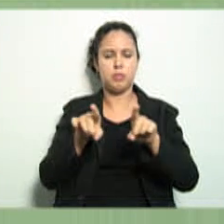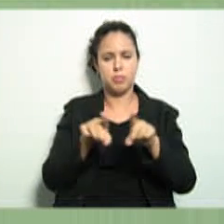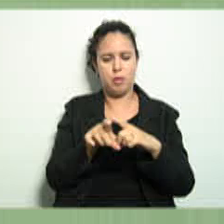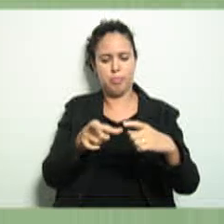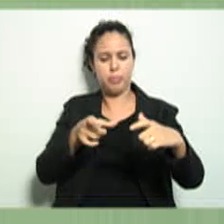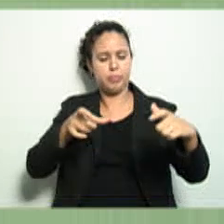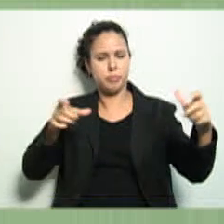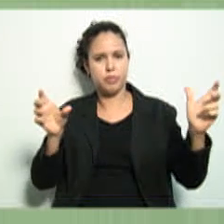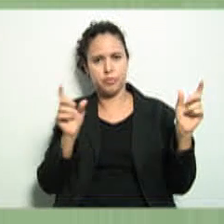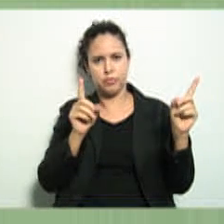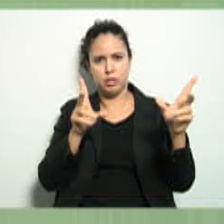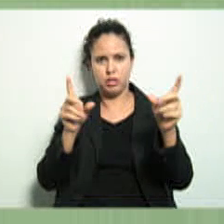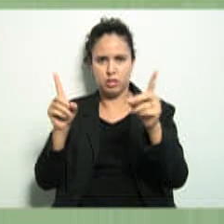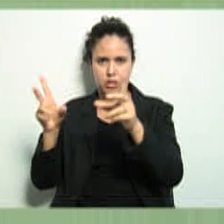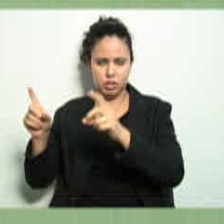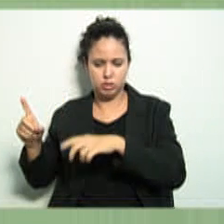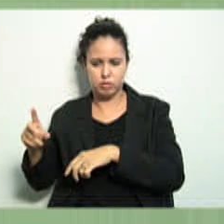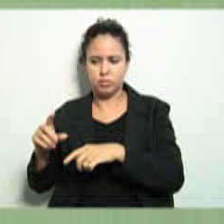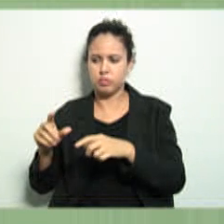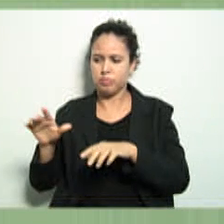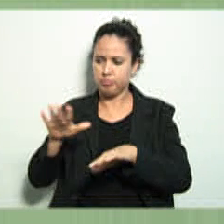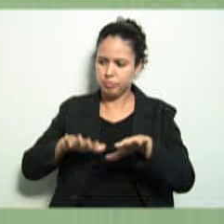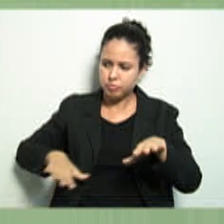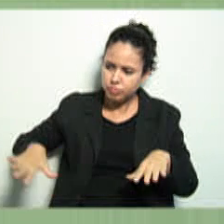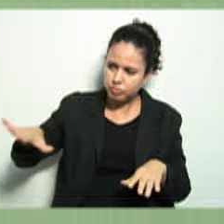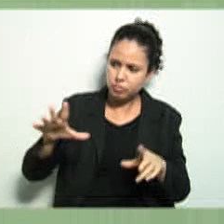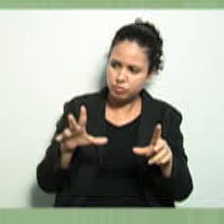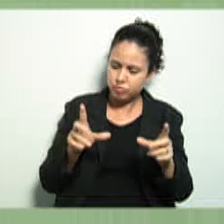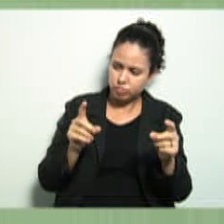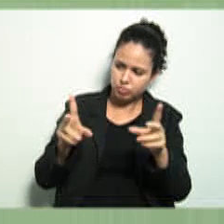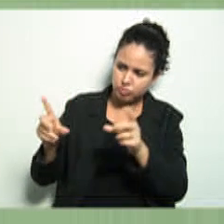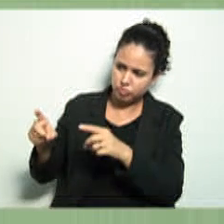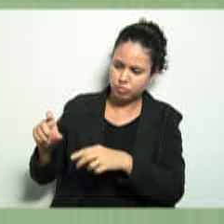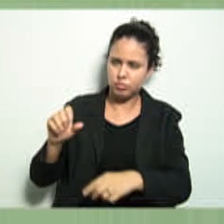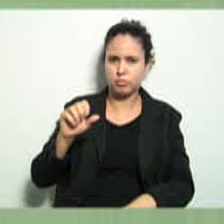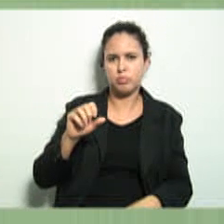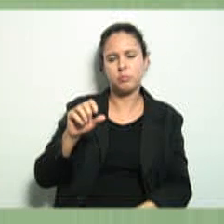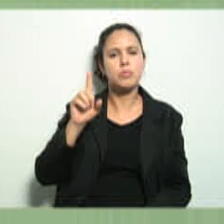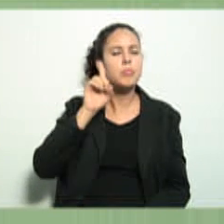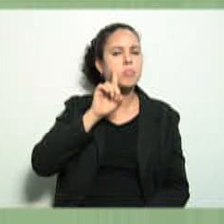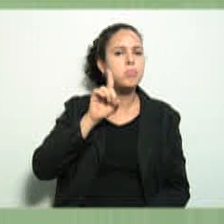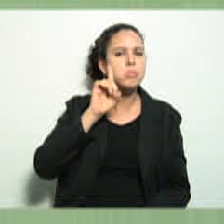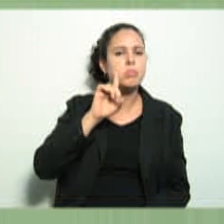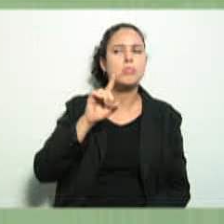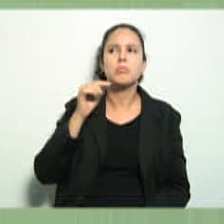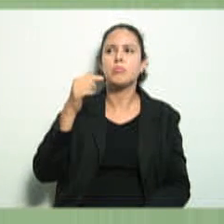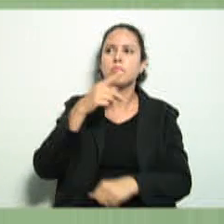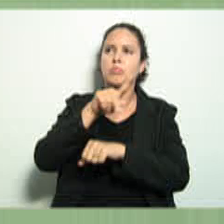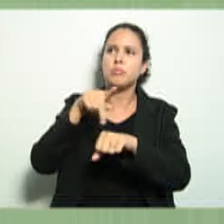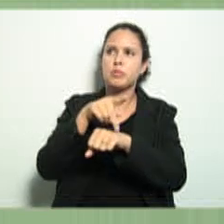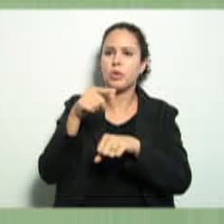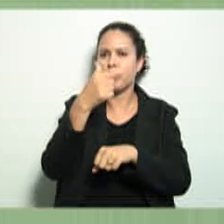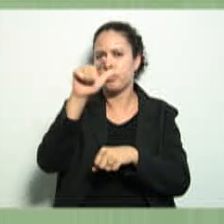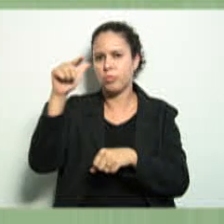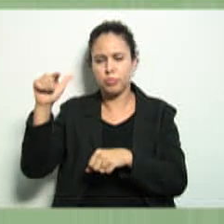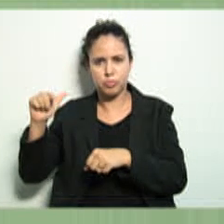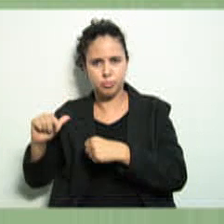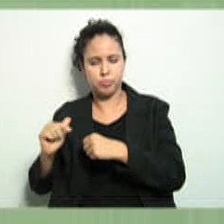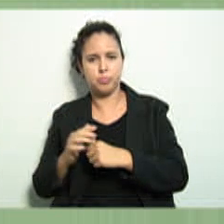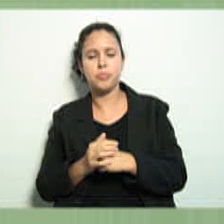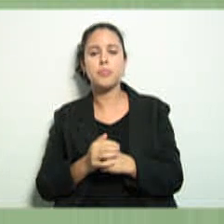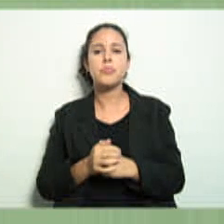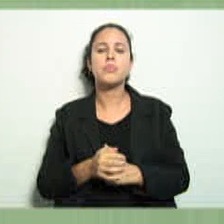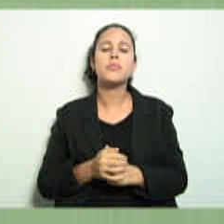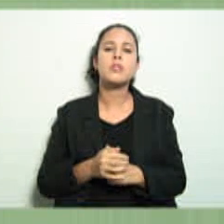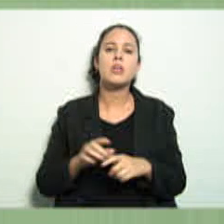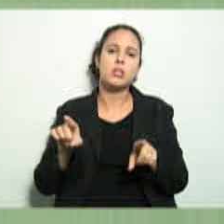para mercados internacionais. Assim, também é para o crescimento da área